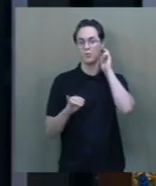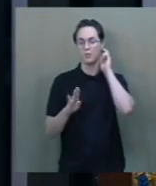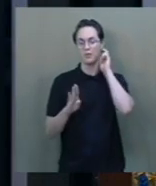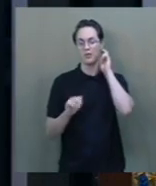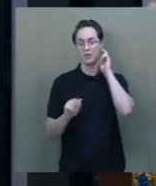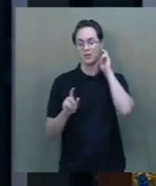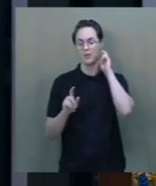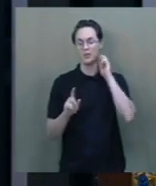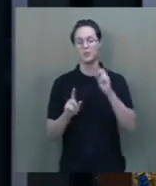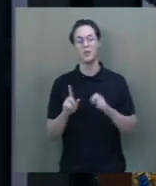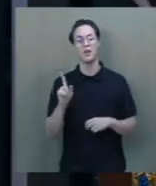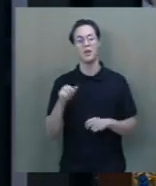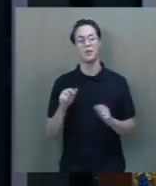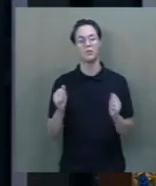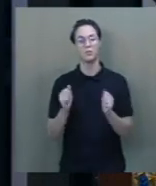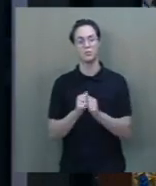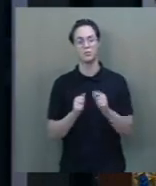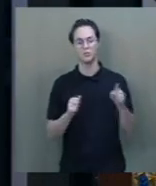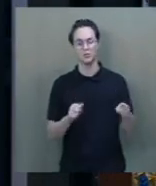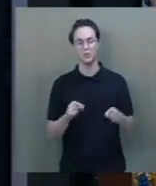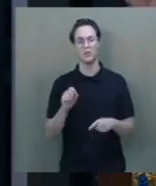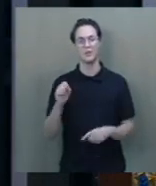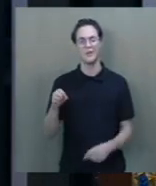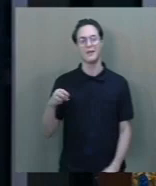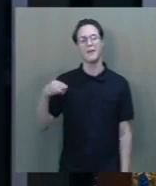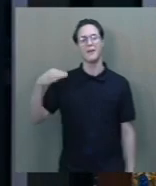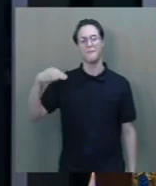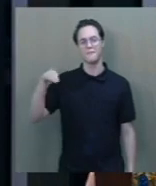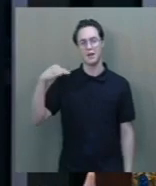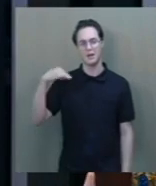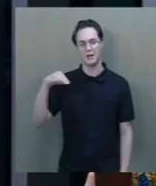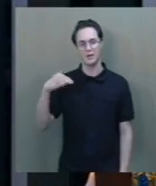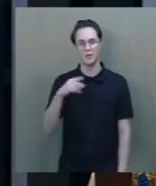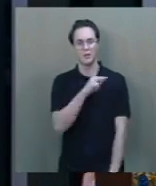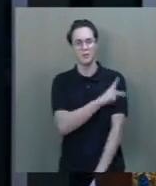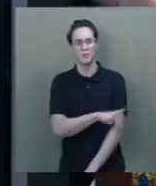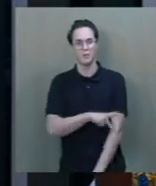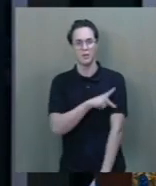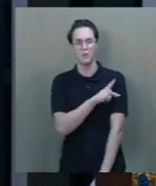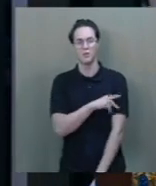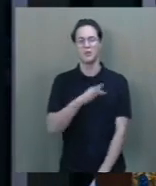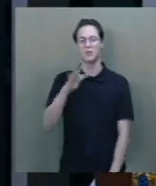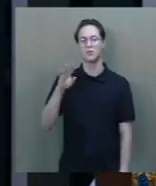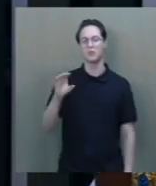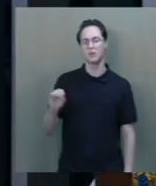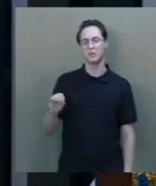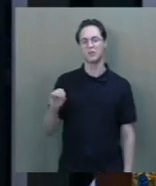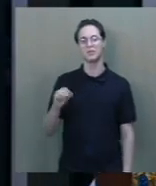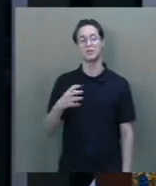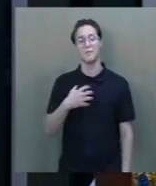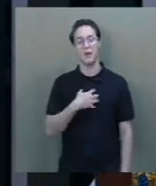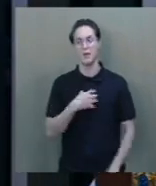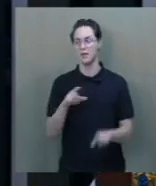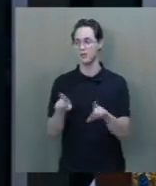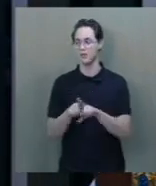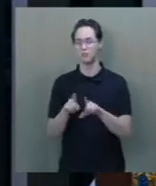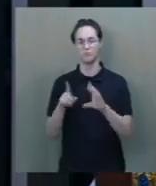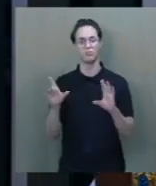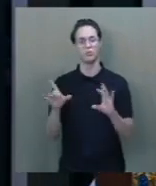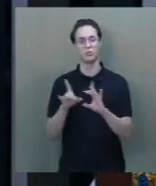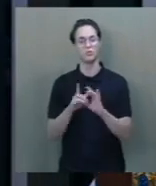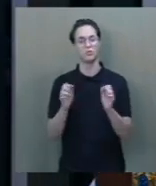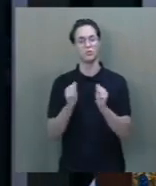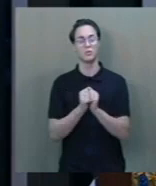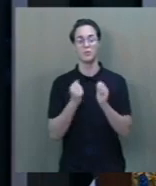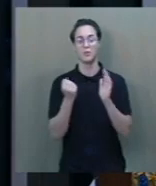país, que abrange o Maranhão, o Piauí, o Tocantins e a Bahia. E ainda mudamos um marco importante em apenas